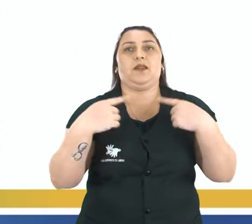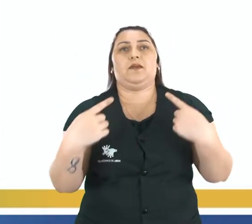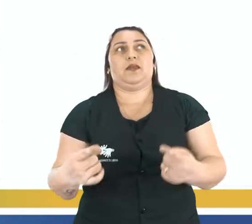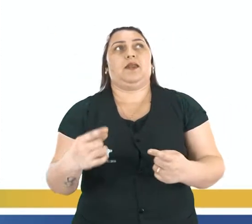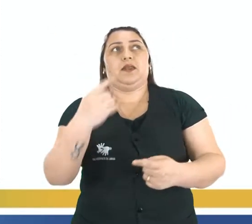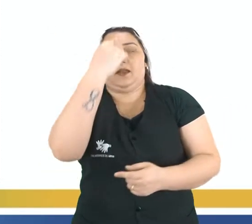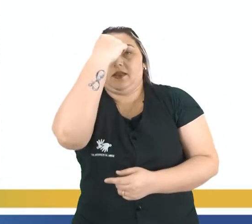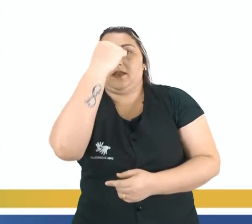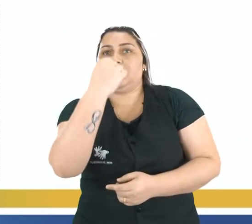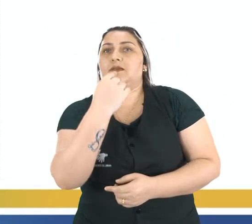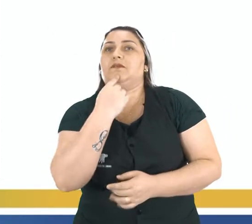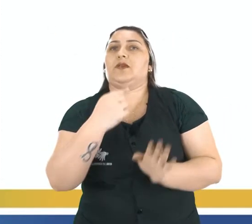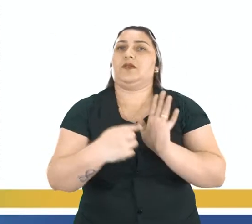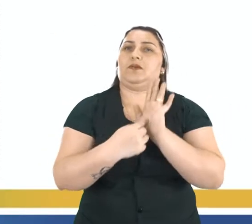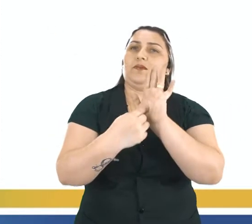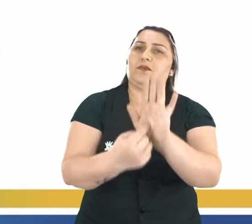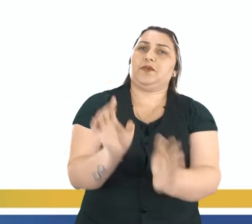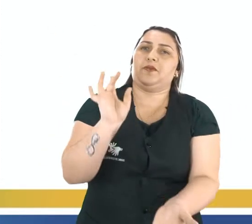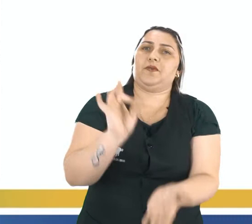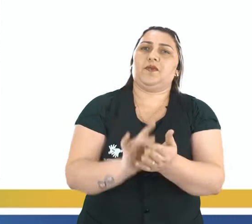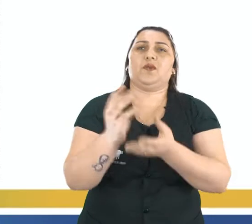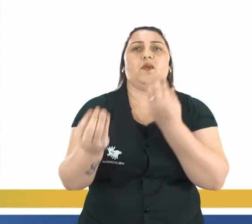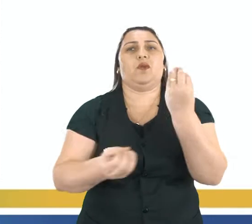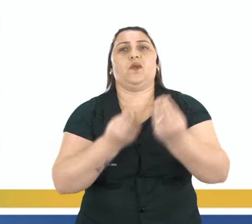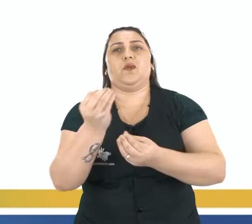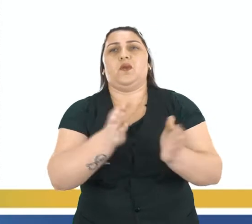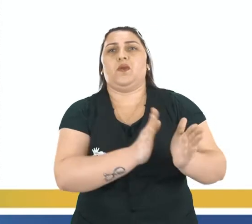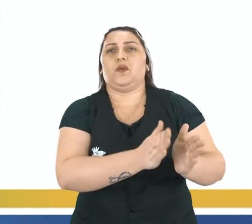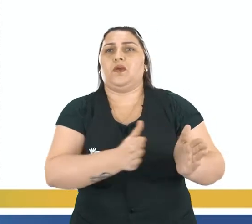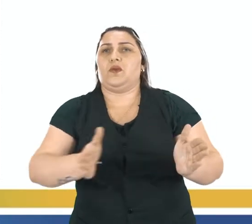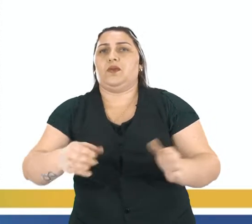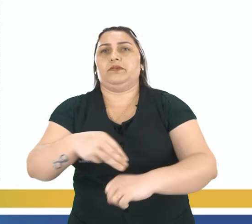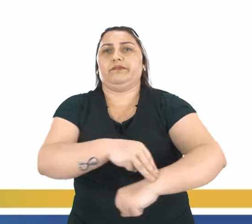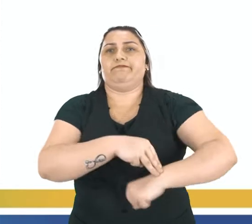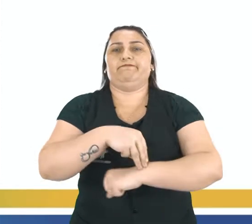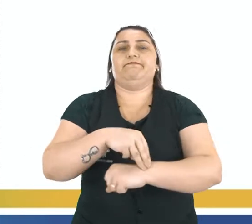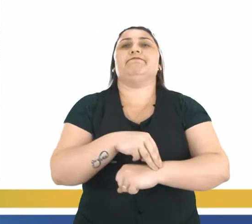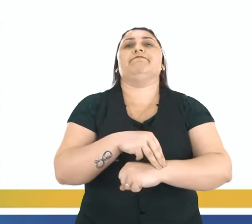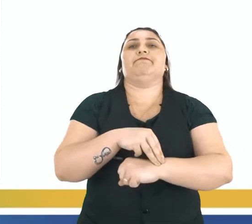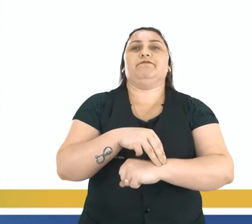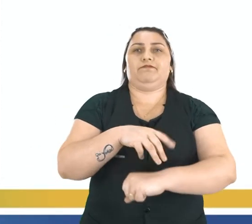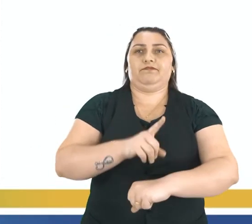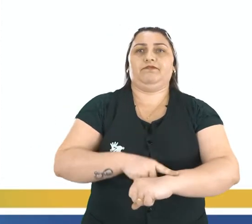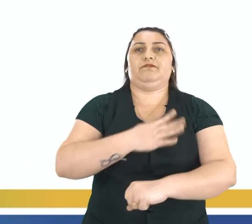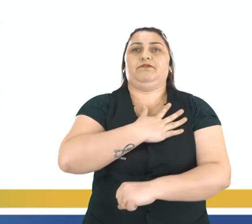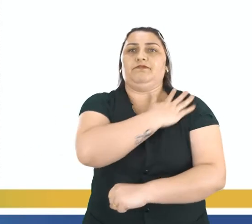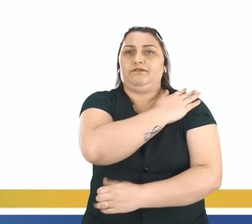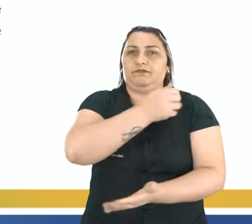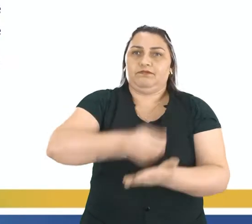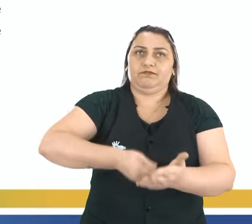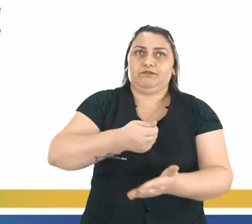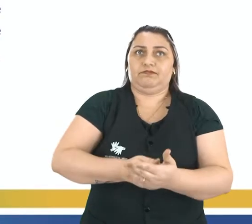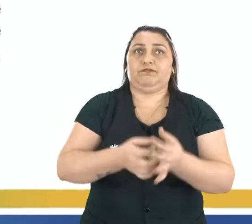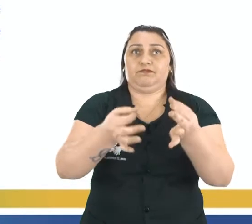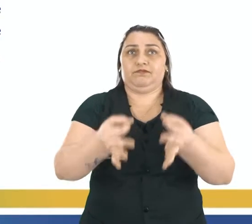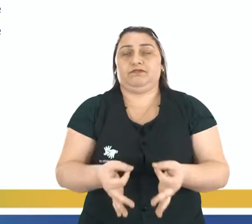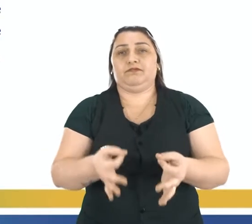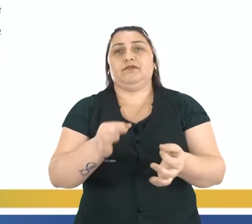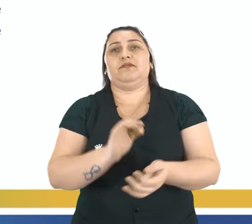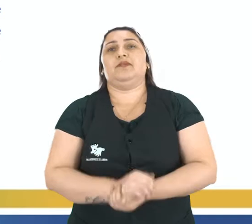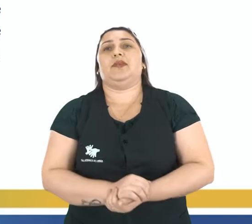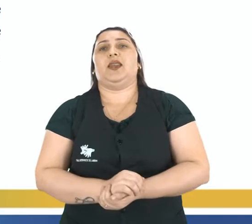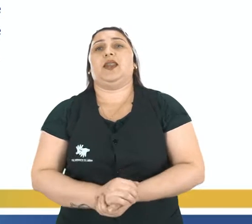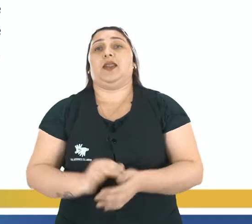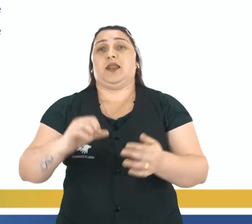essas imagens nos mostram claramente como que era todo esse período de repressão durante a ditadura militar, certo?